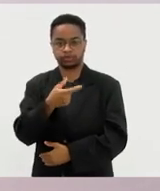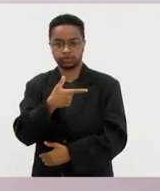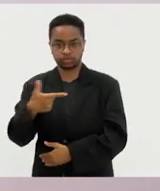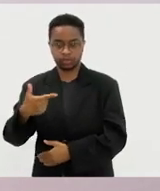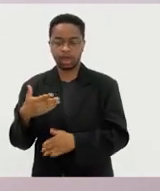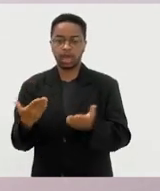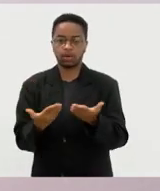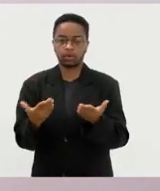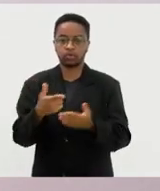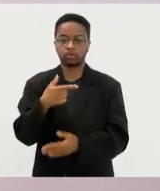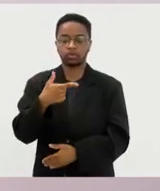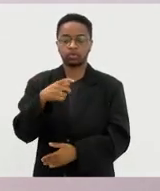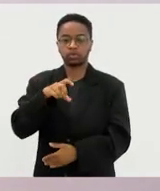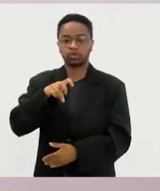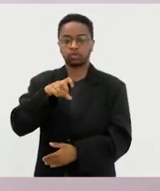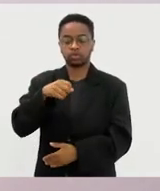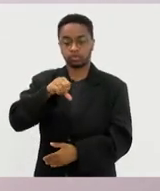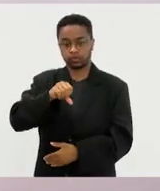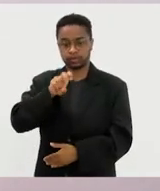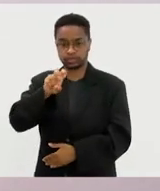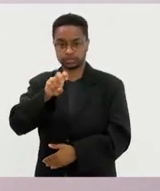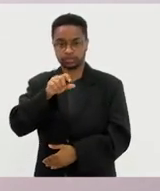700 em 2023.